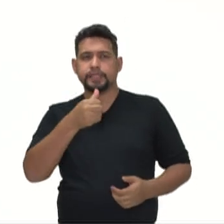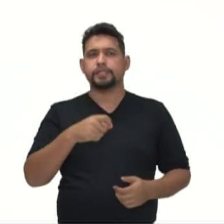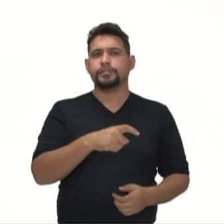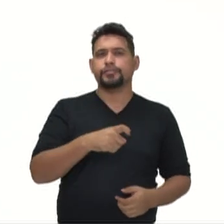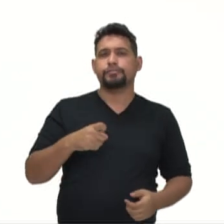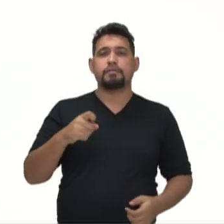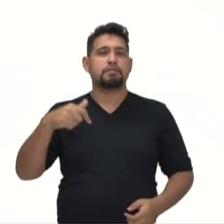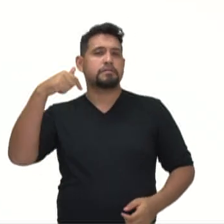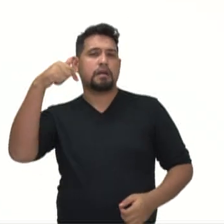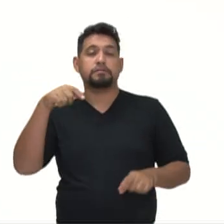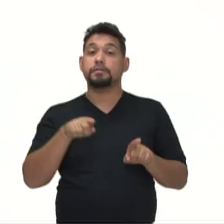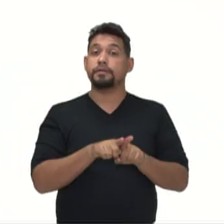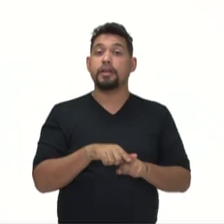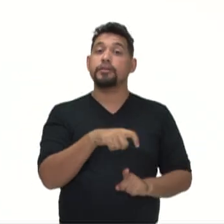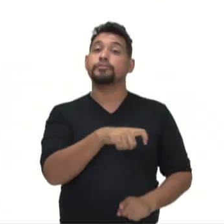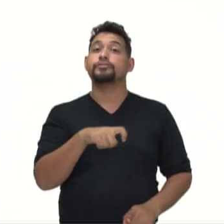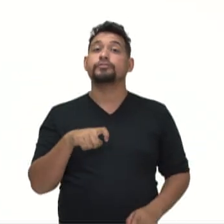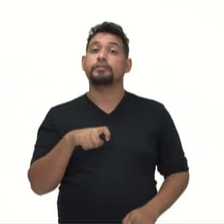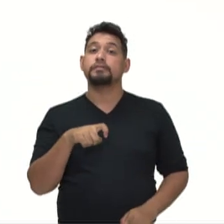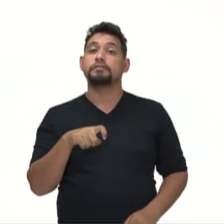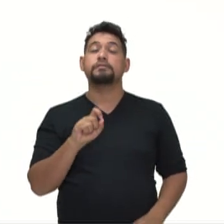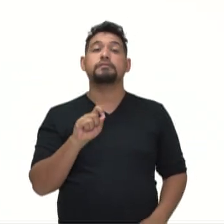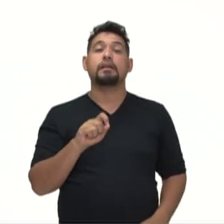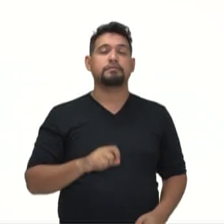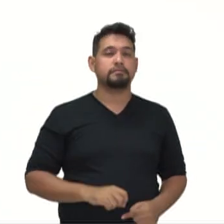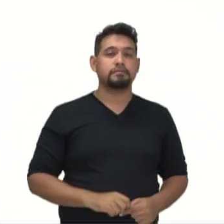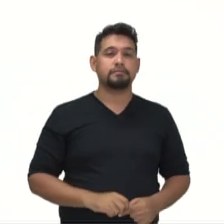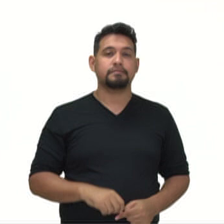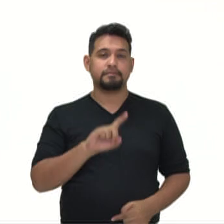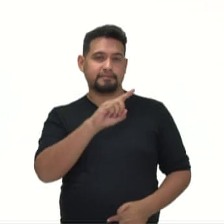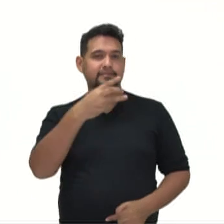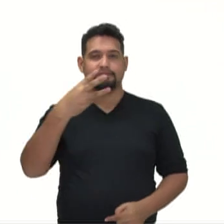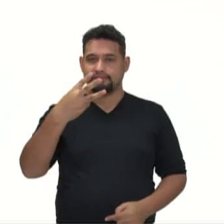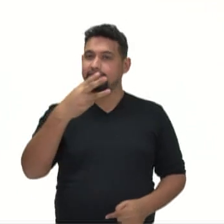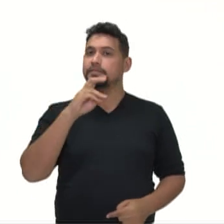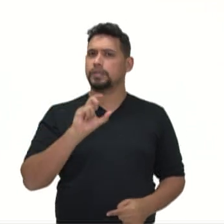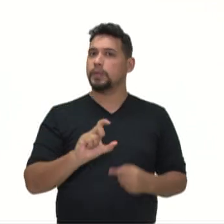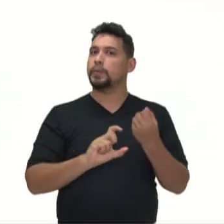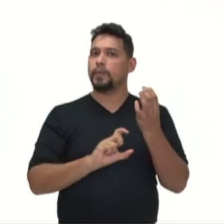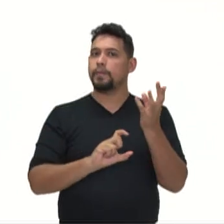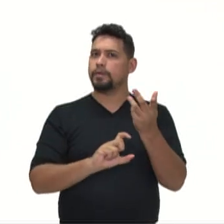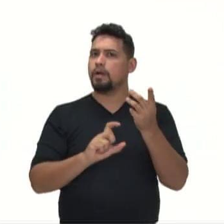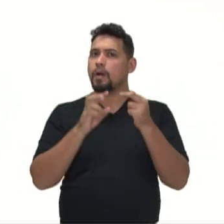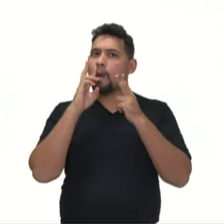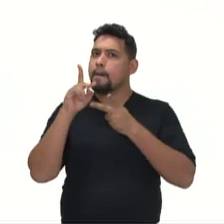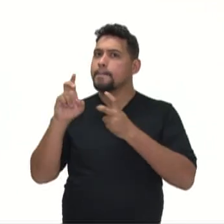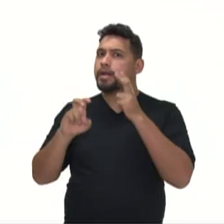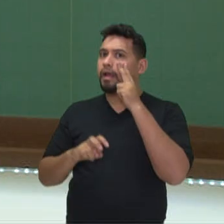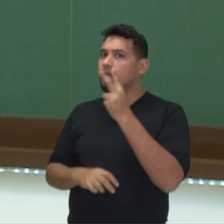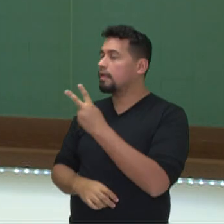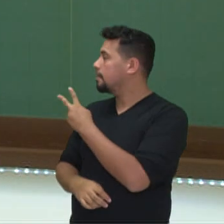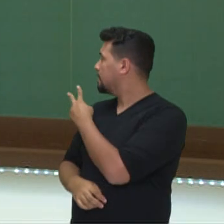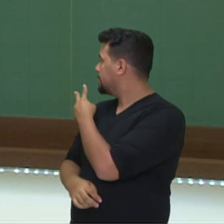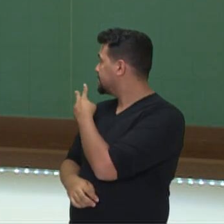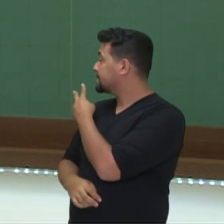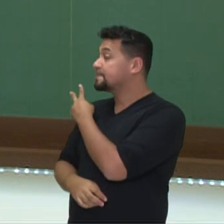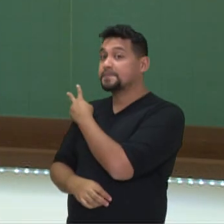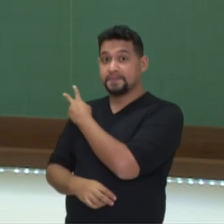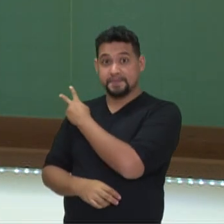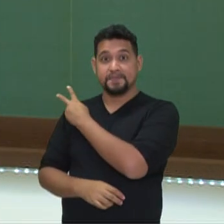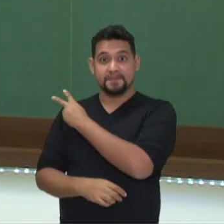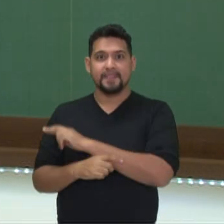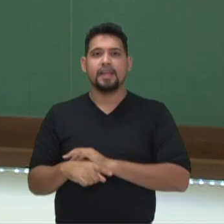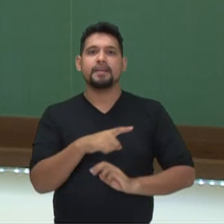à sétima, x elevado à 13ª potência. Agora, reparem aqui, ó, x elevado à